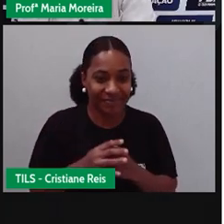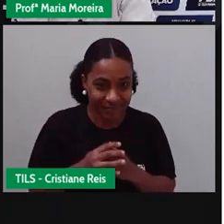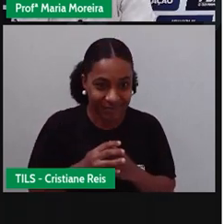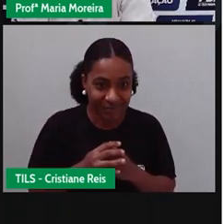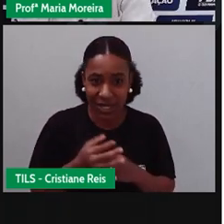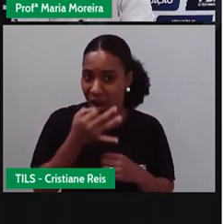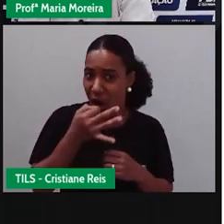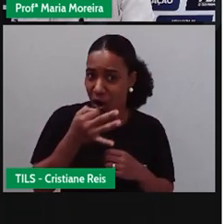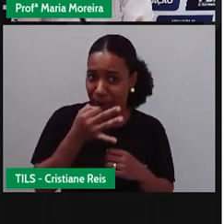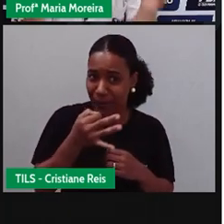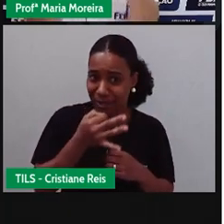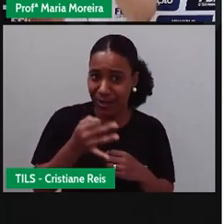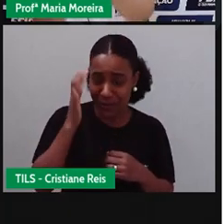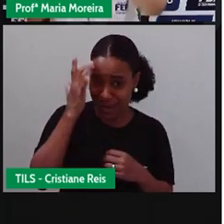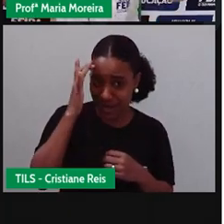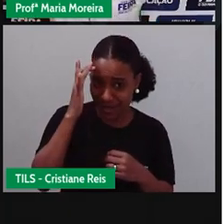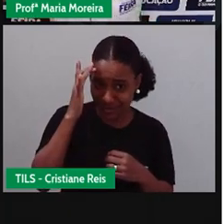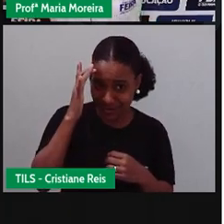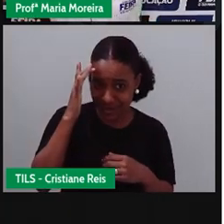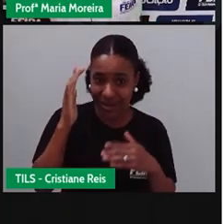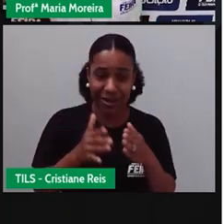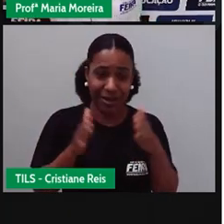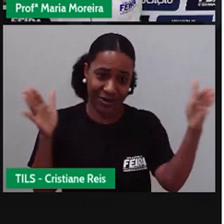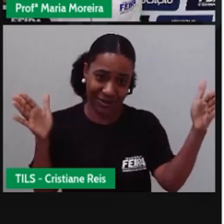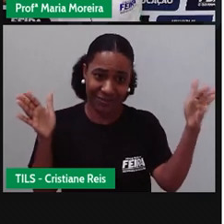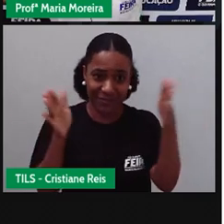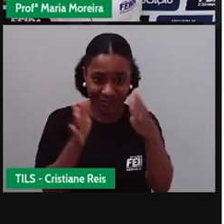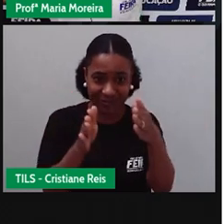Sua opinião, você vai dar aí. Você acha que é pequena ou que é grande?